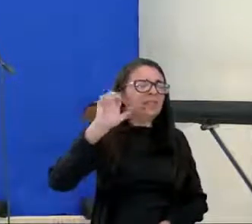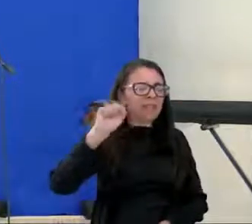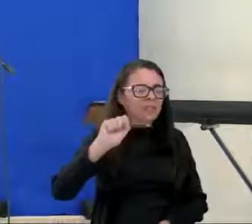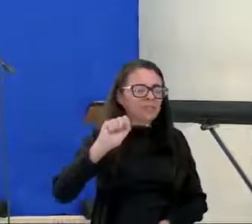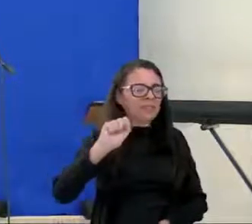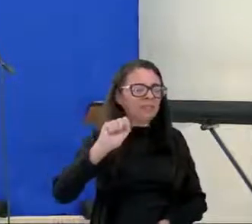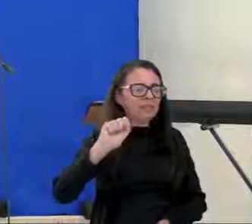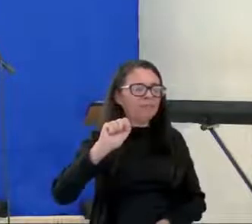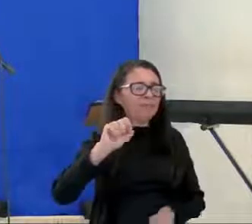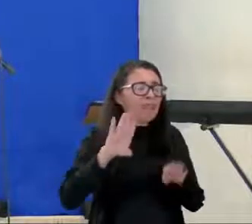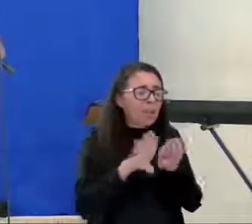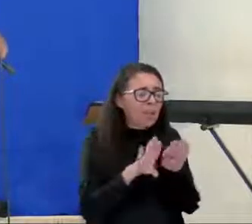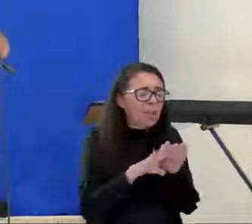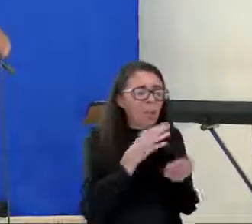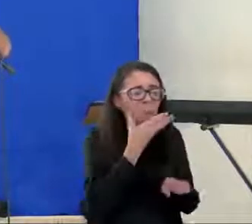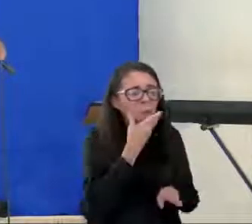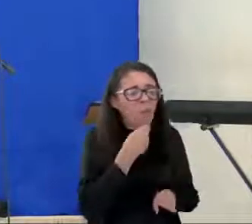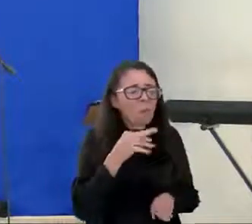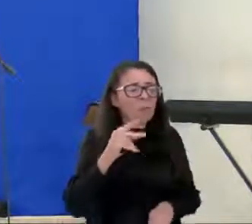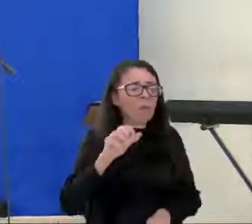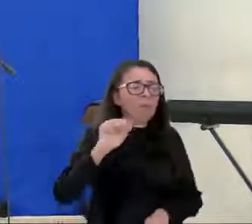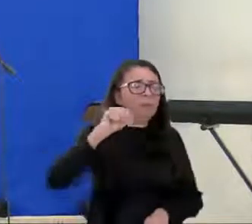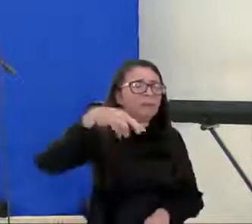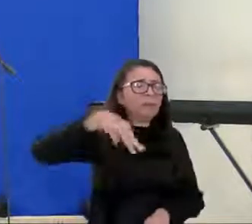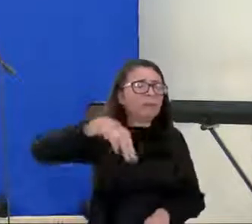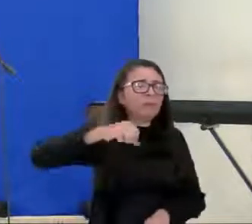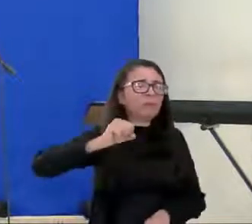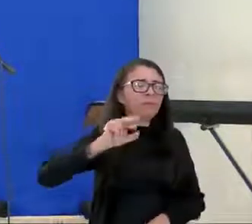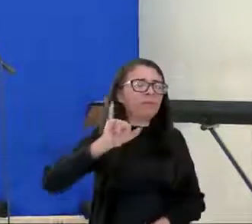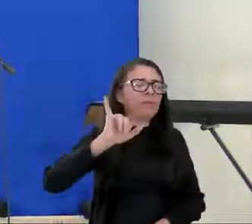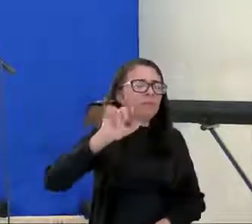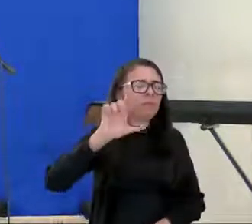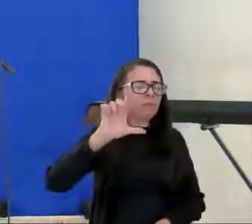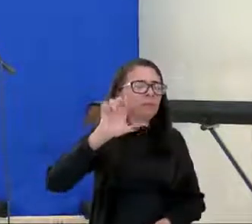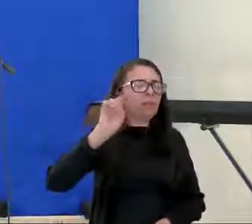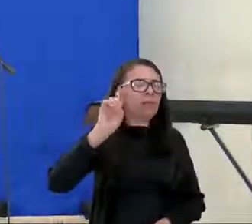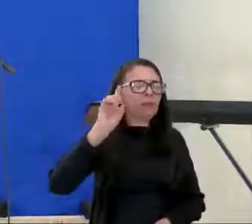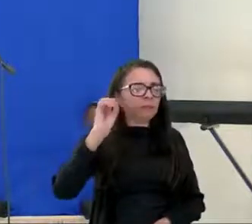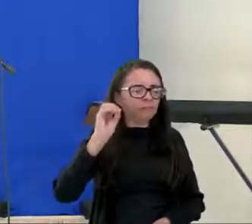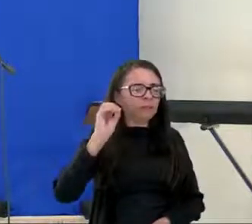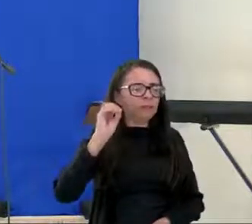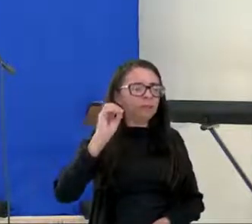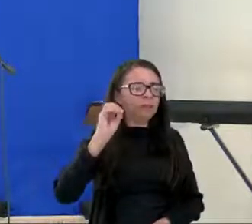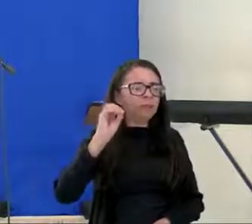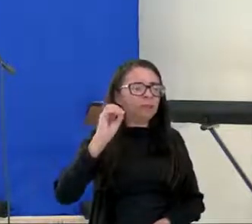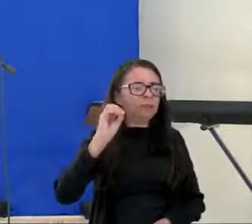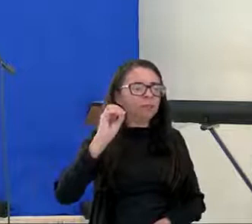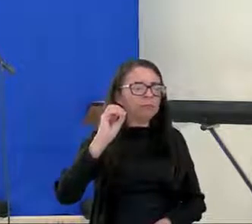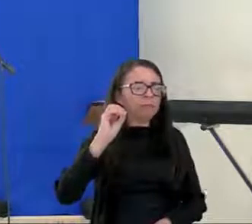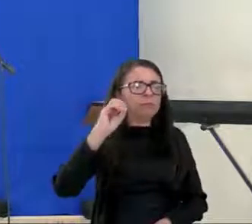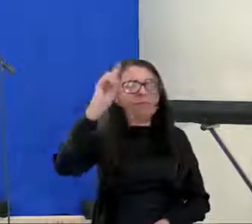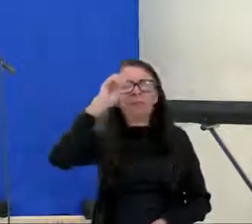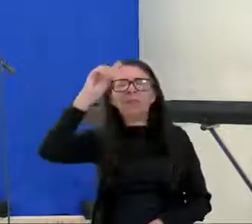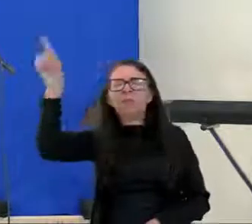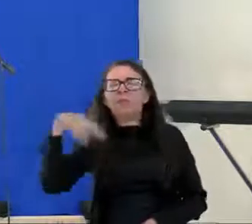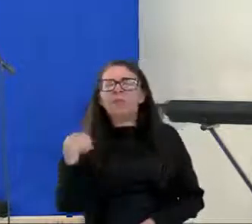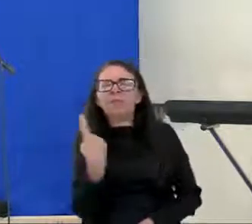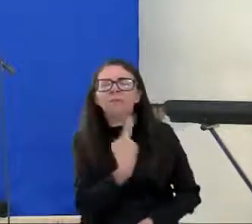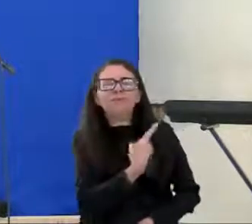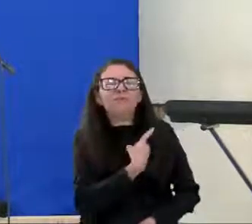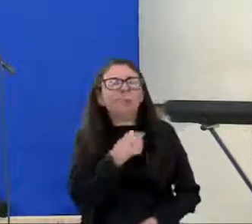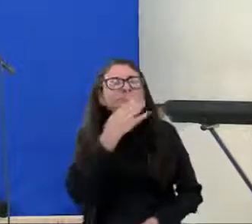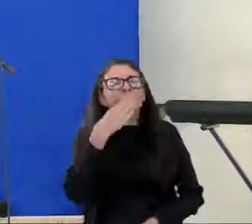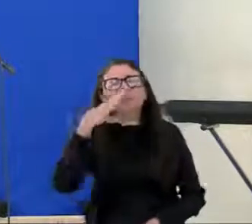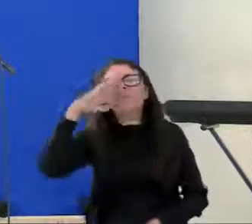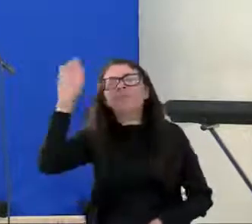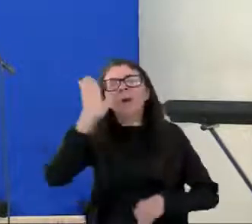Espírito do Senhor pode trazer ainda maior ventura aos enlutados, Senhor. E nós sabemos que isso só o